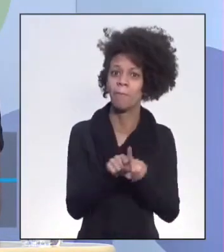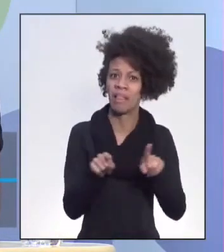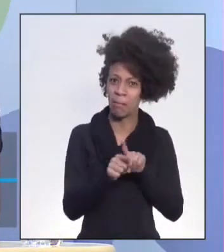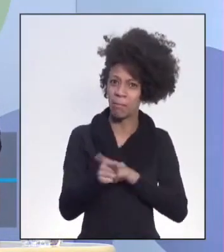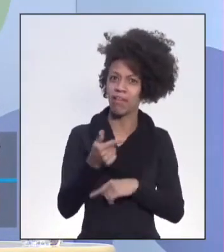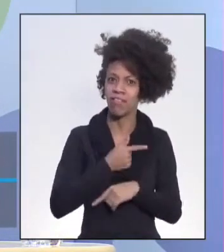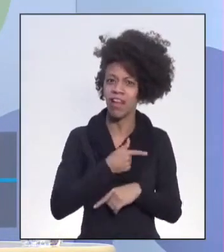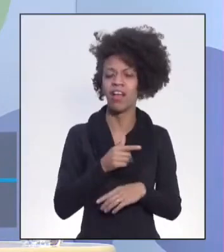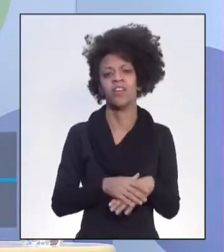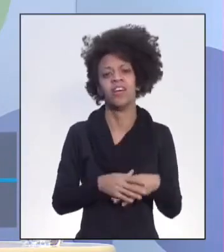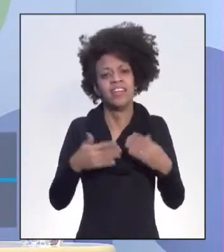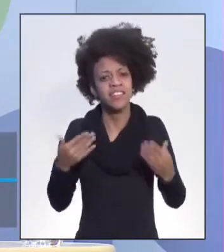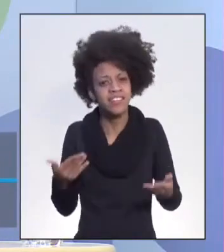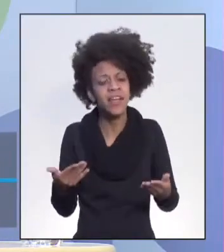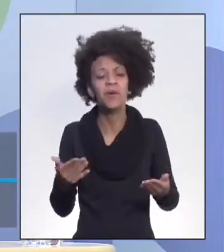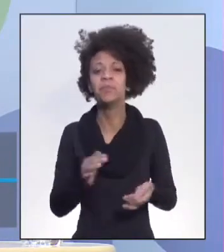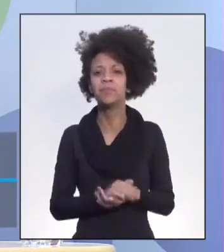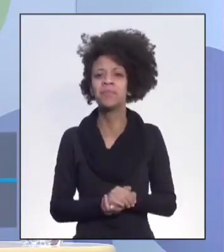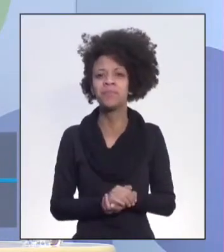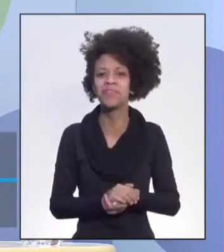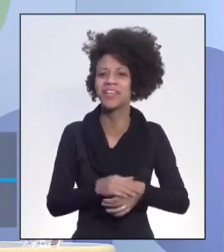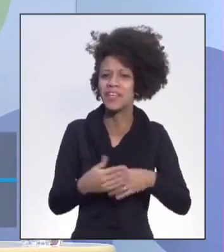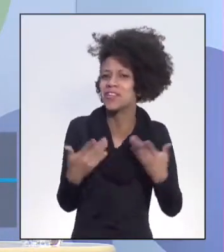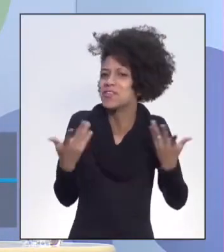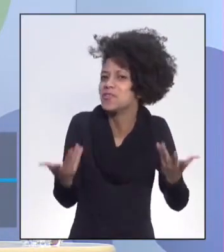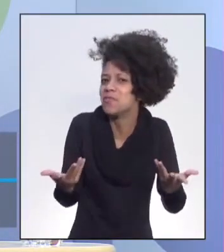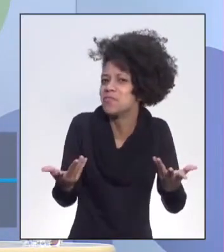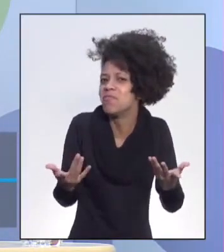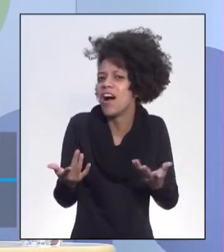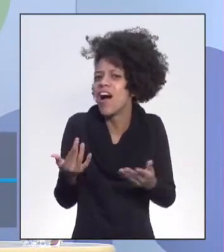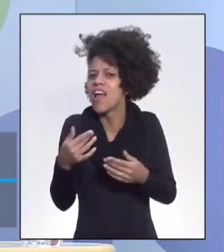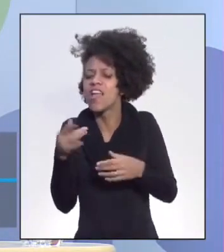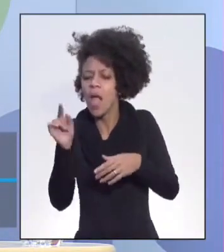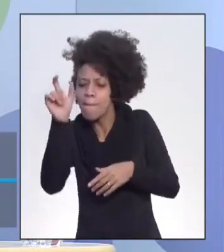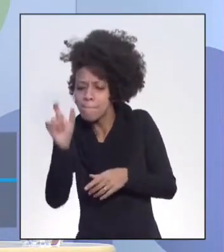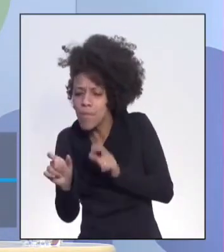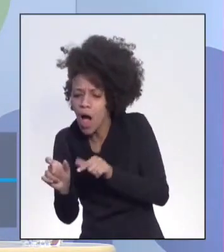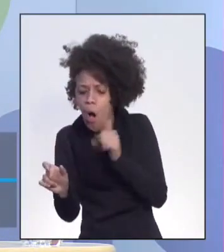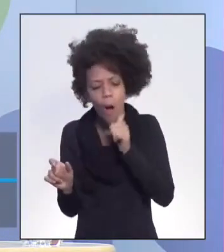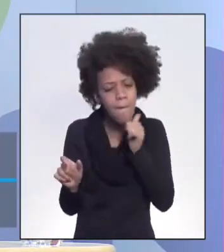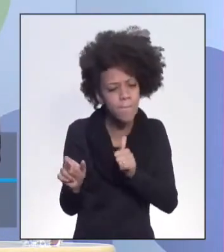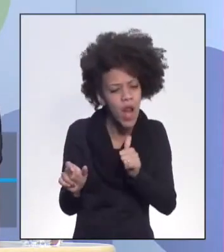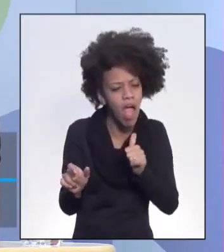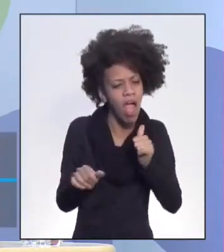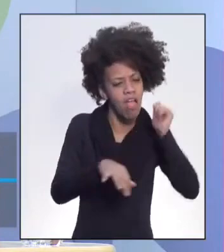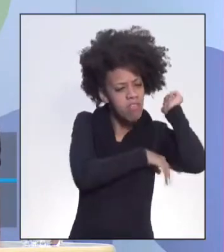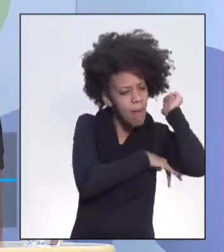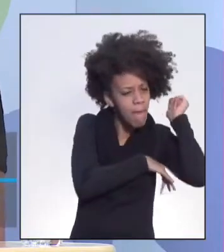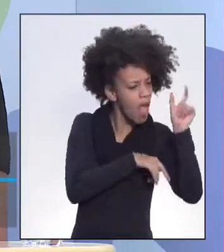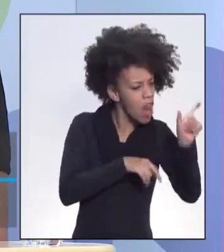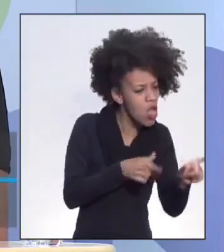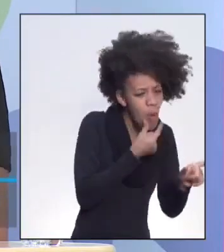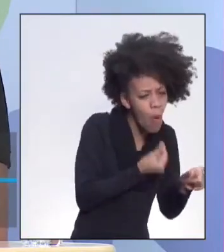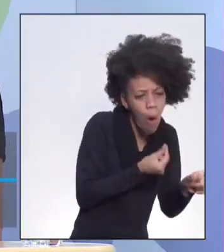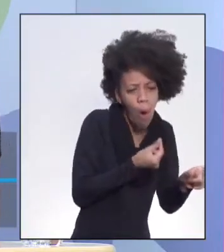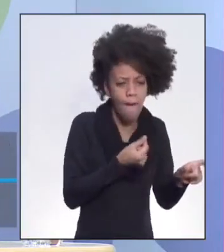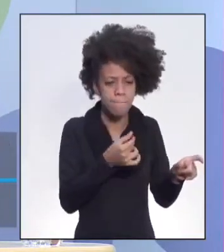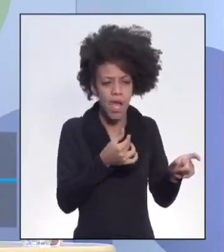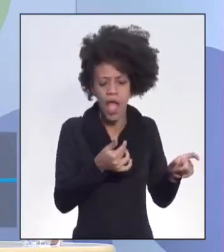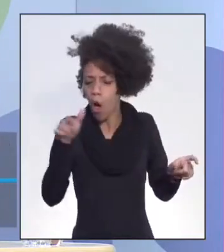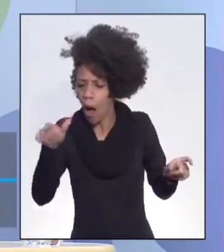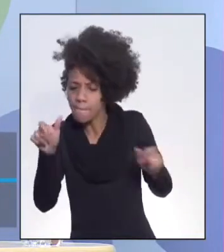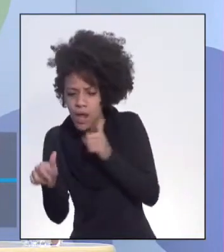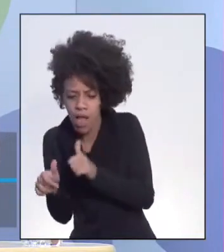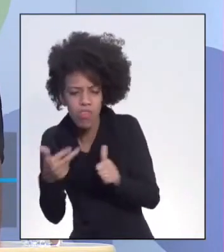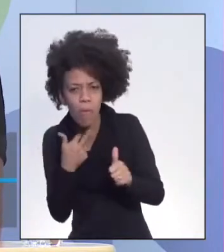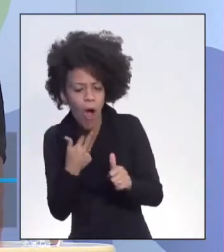fazer isso, mas eu não tenho? Né? Por que eu tenho que lidar com um homem que tem pelos, mas um homem não pode lidar com uma mulher que tem pelos? Tá? Estou falando eu,